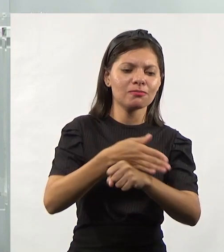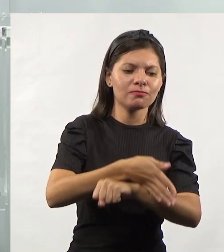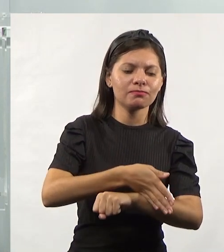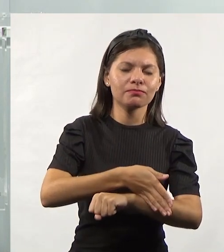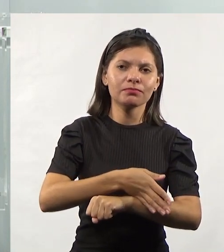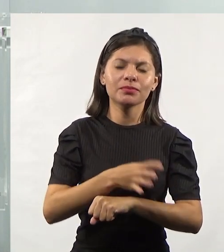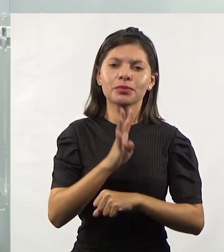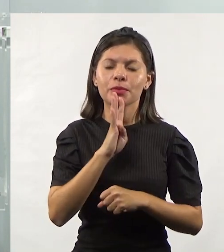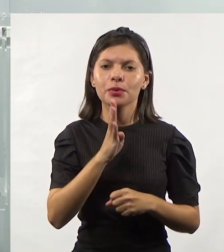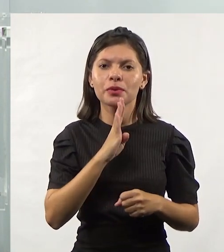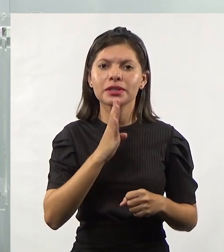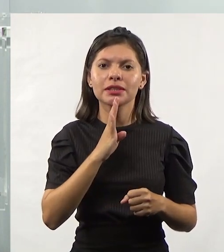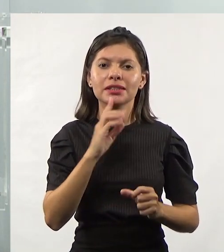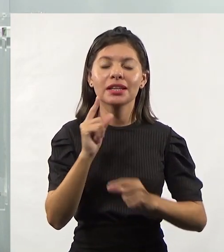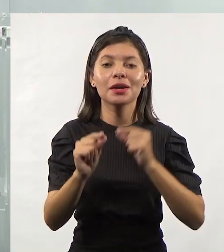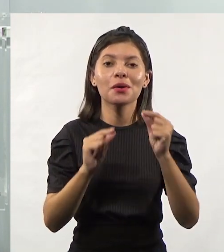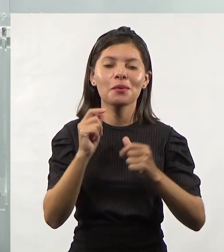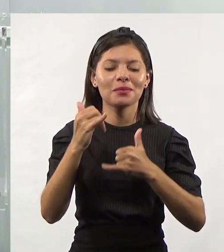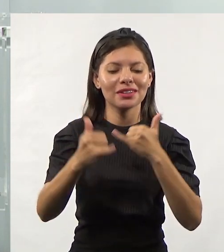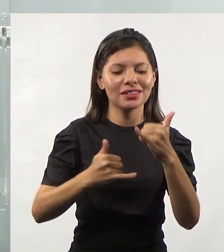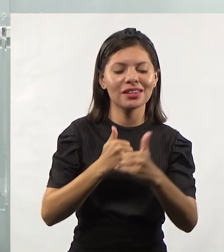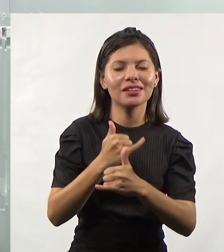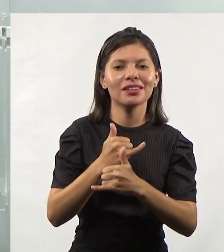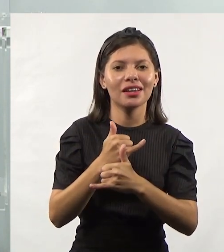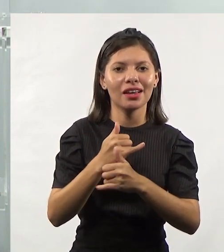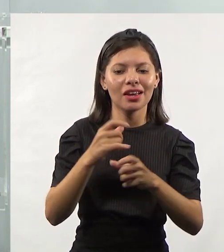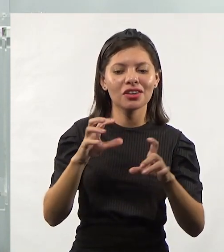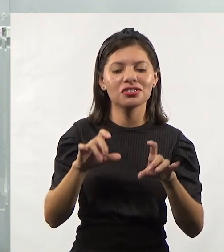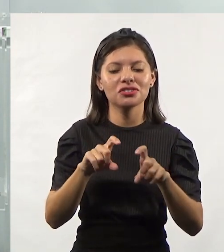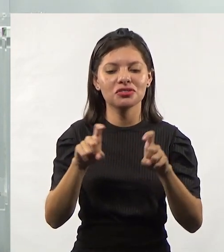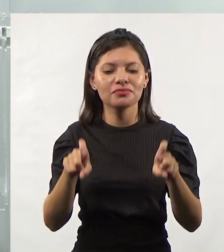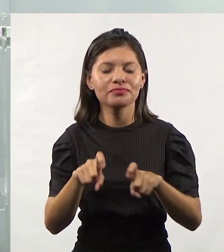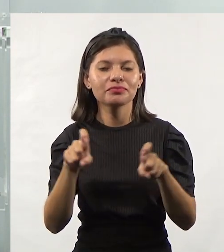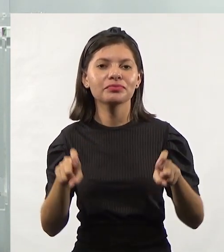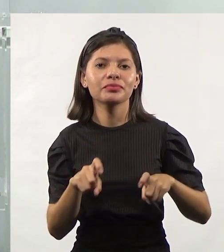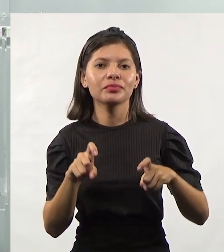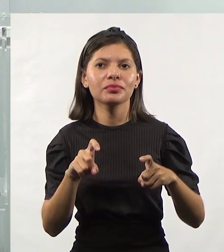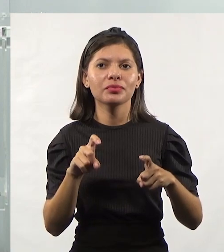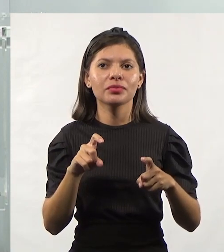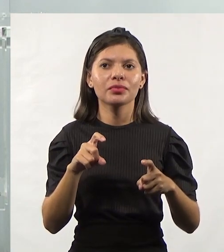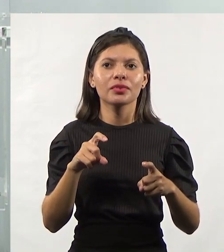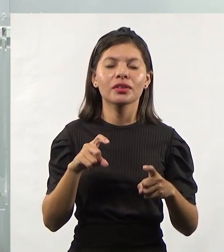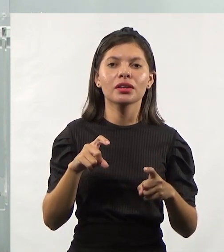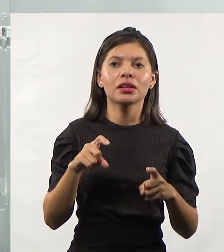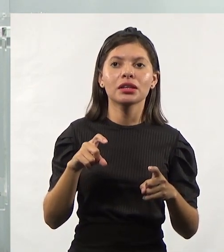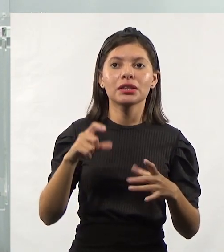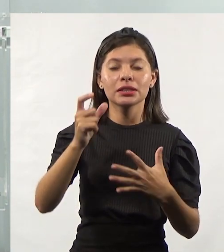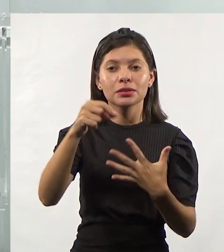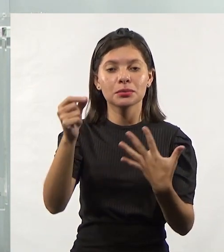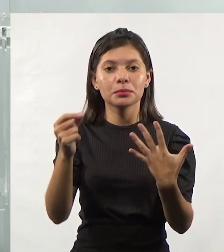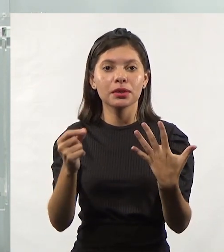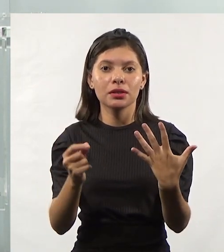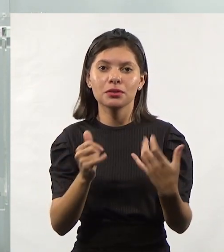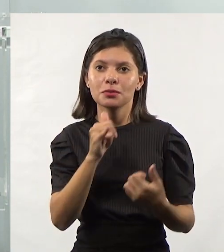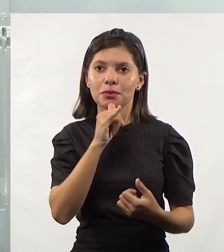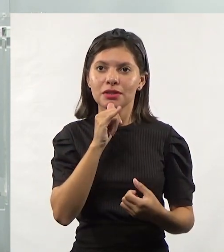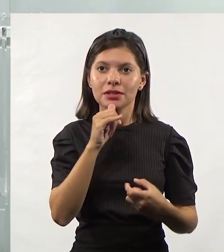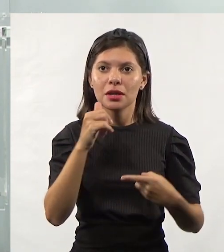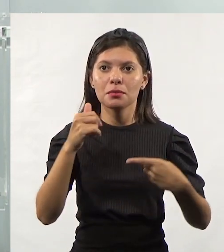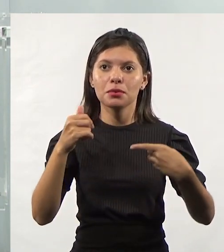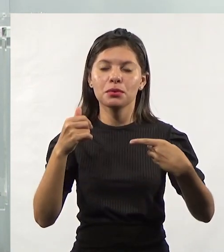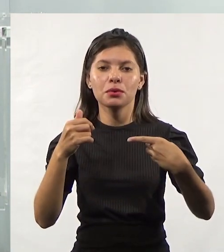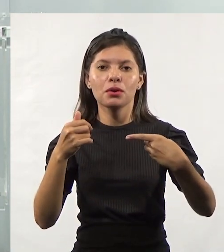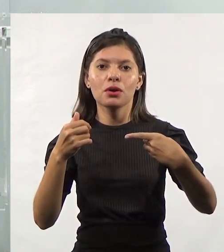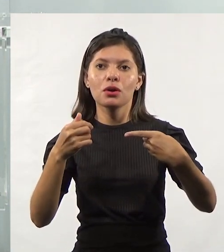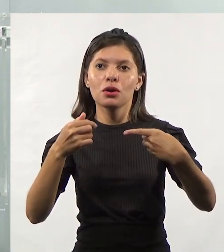a consultar, a conhecer através da internet, né? Através de ferramentas como, por